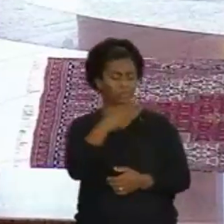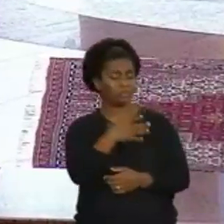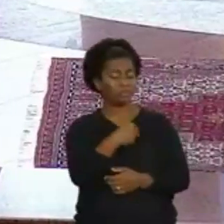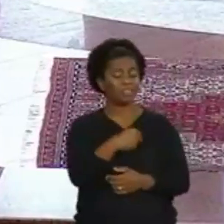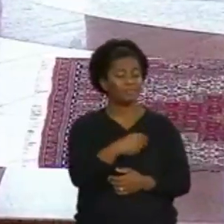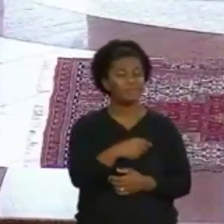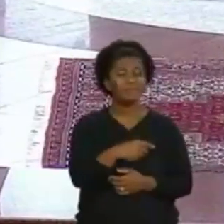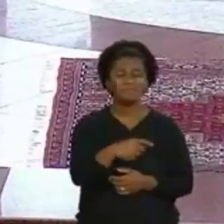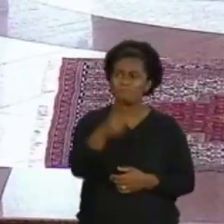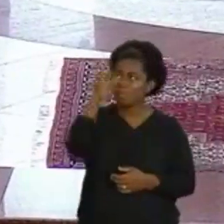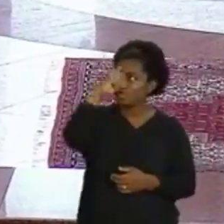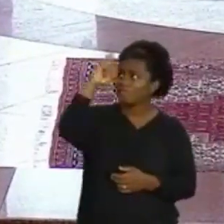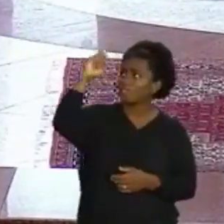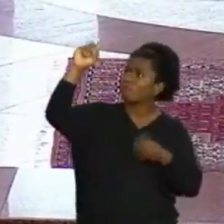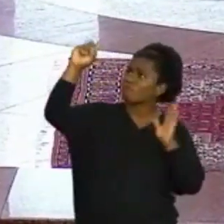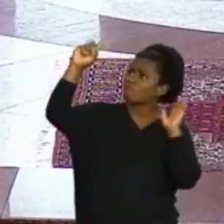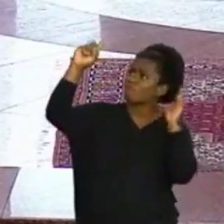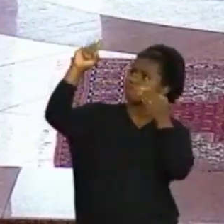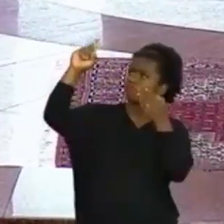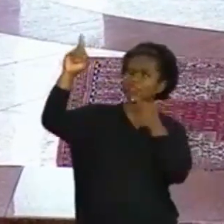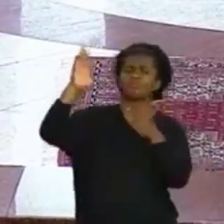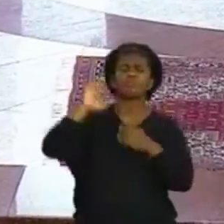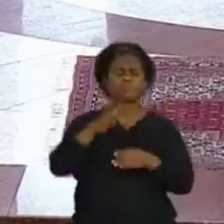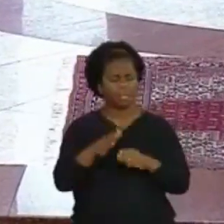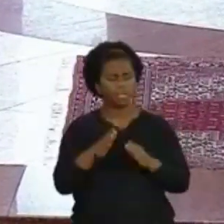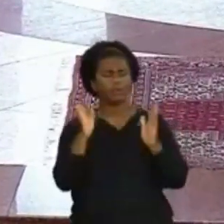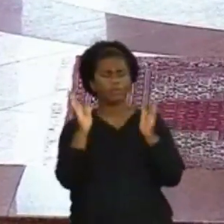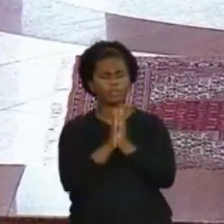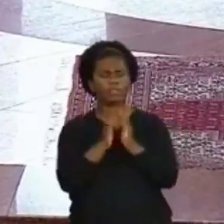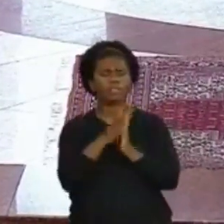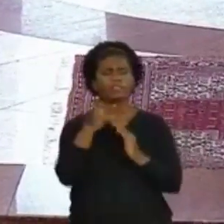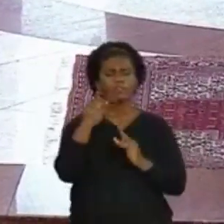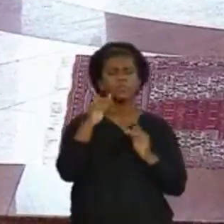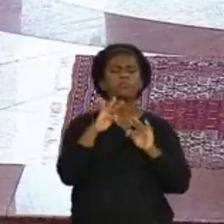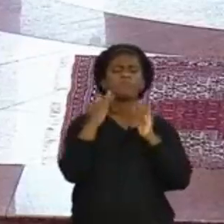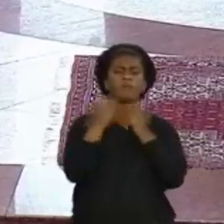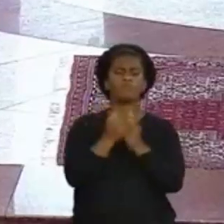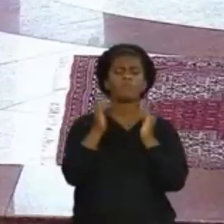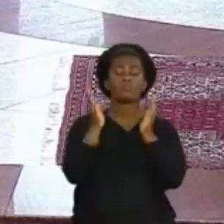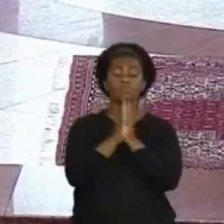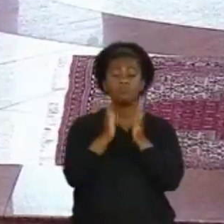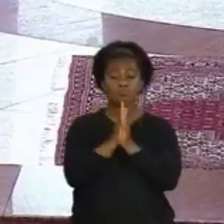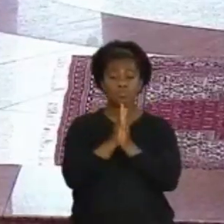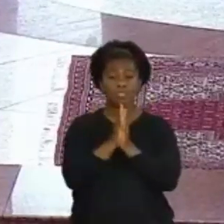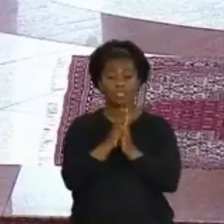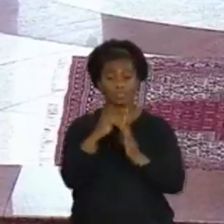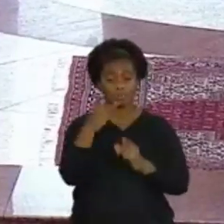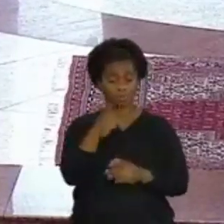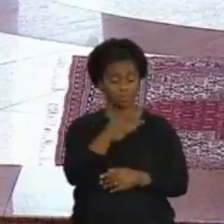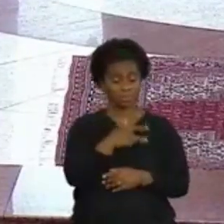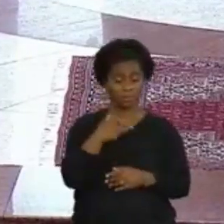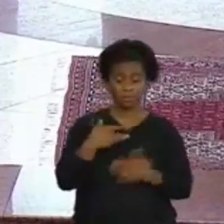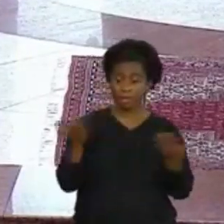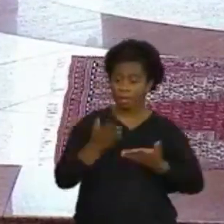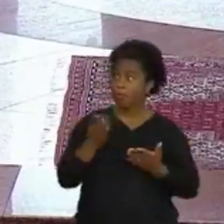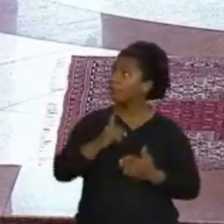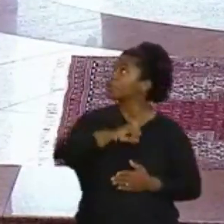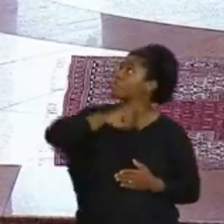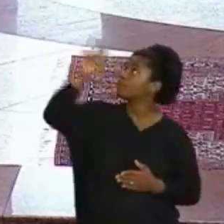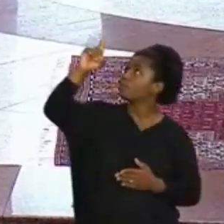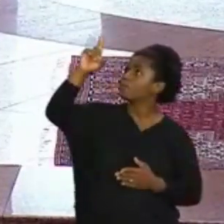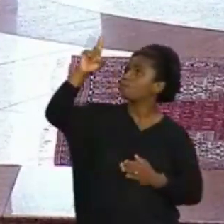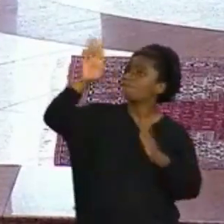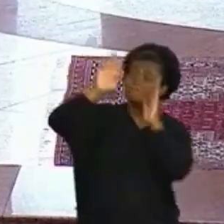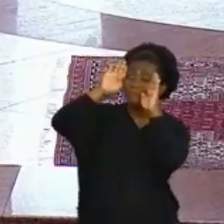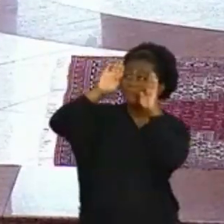Deus. Já orei pela sua família, já abençoei sua saúde, agora é Deus. Pense só